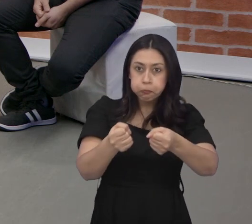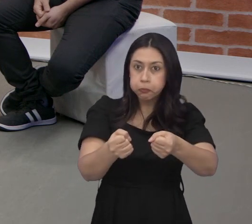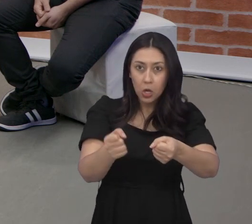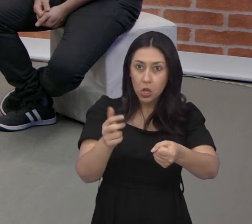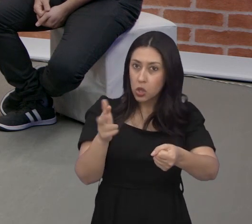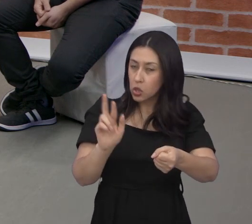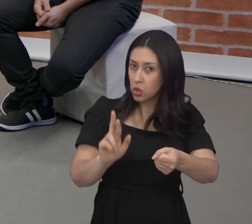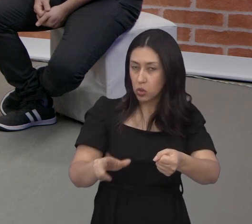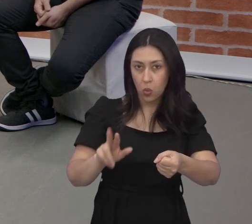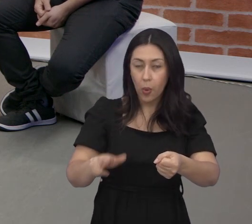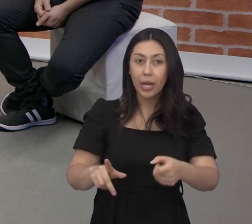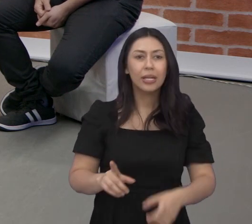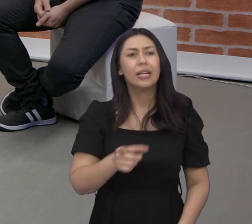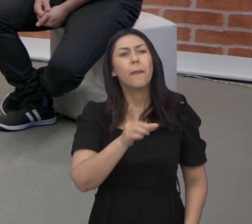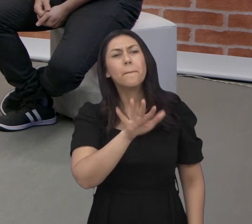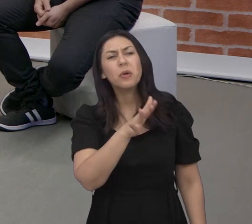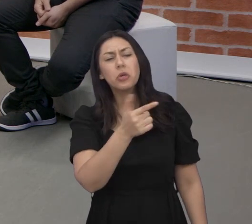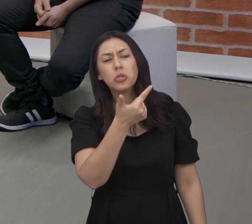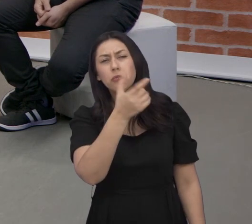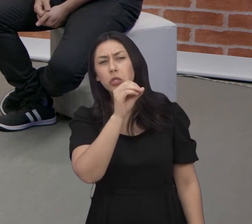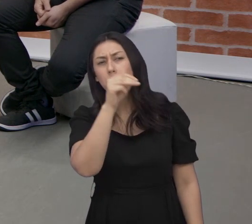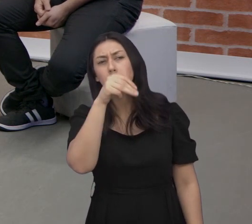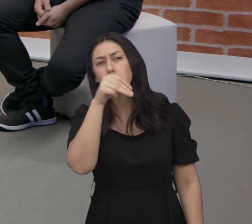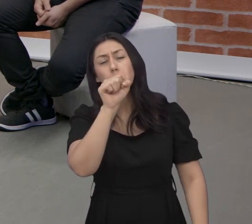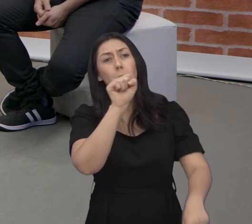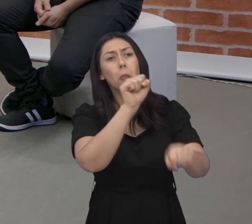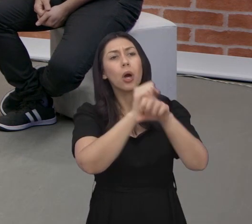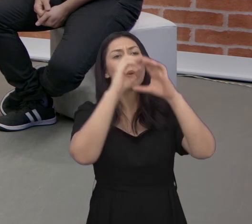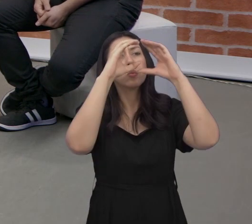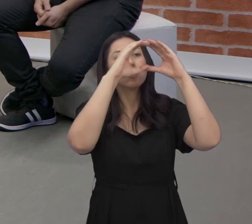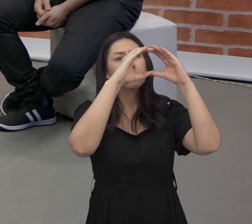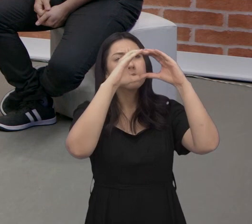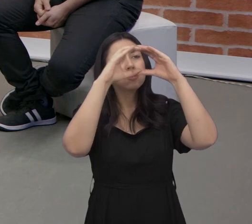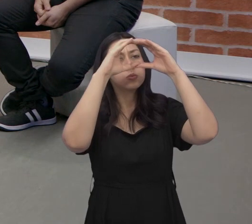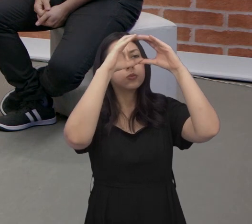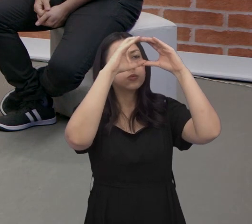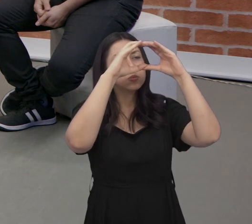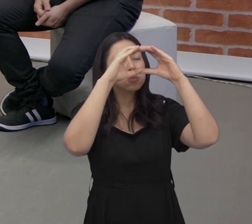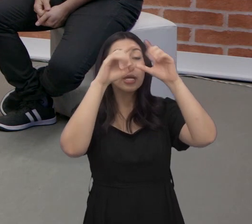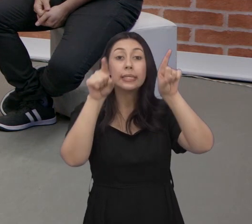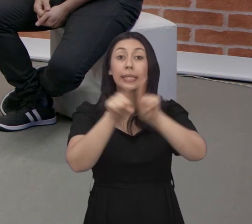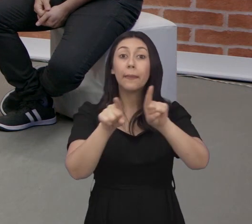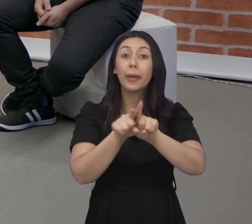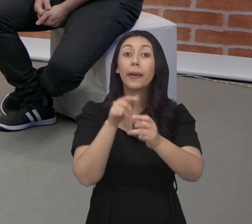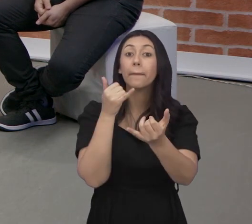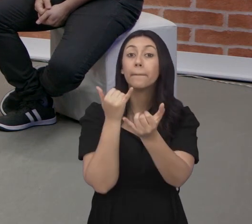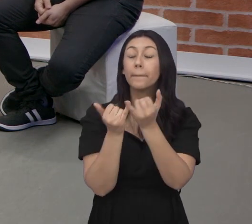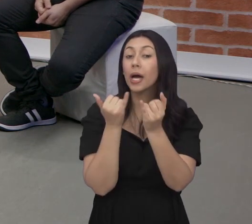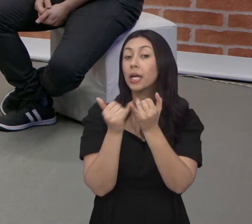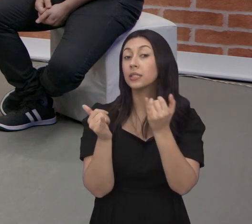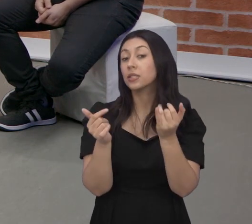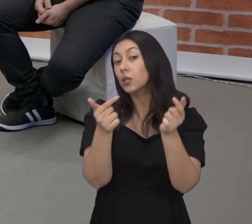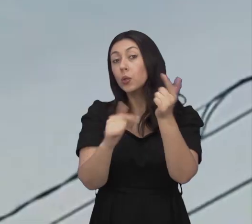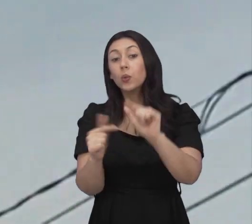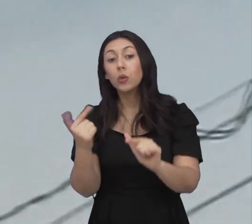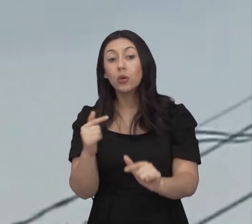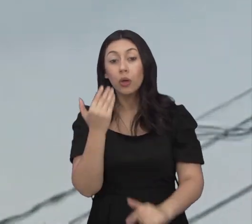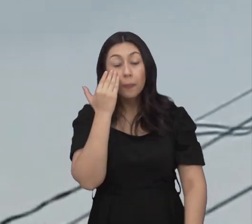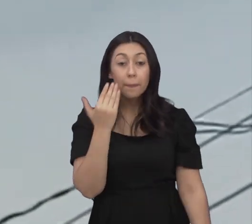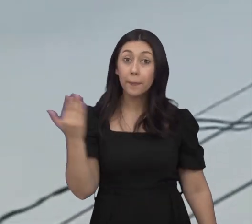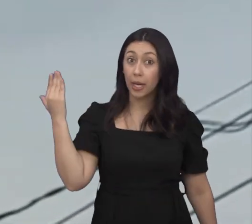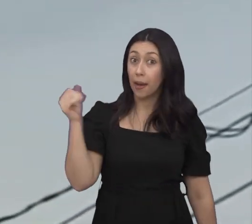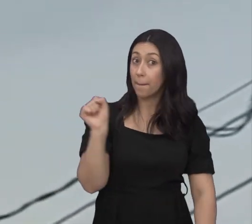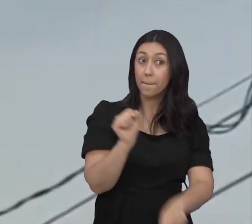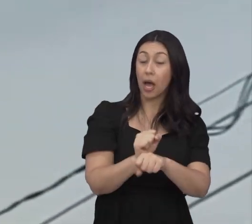esse objeto ficou em torno de 20 minutos parado ali. Olha... E lembra muito outros objetos, que caso for mostrar depois, que já aconteceu. Você pode ver, isso